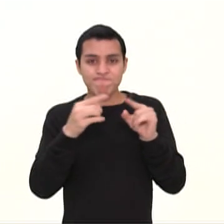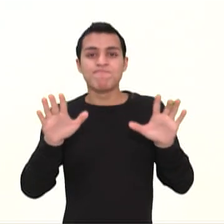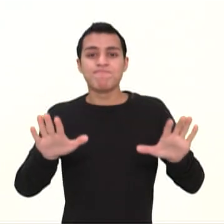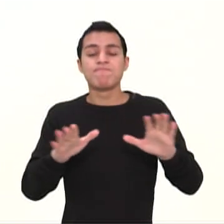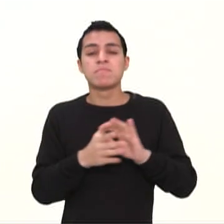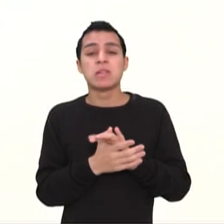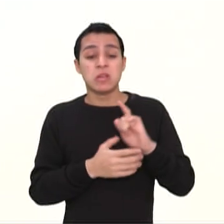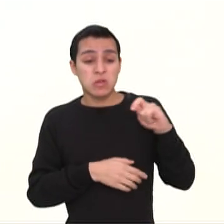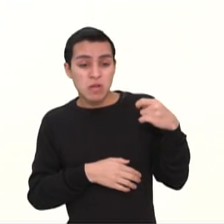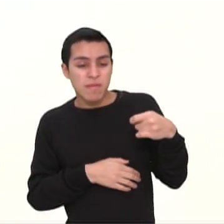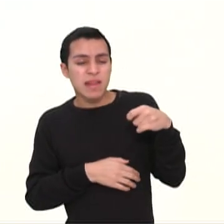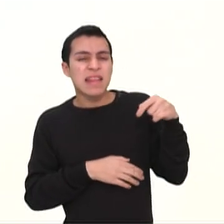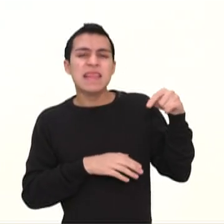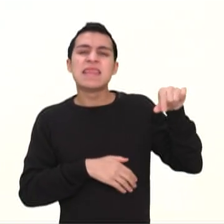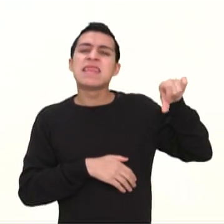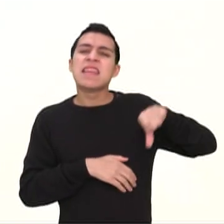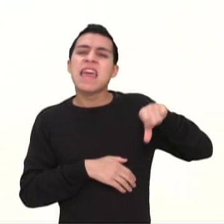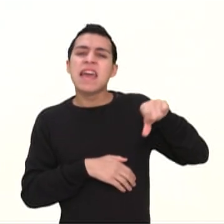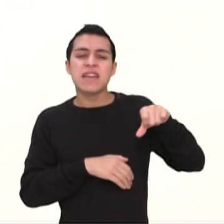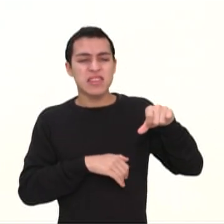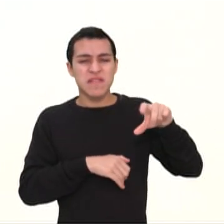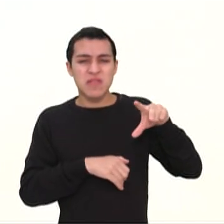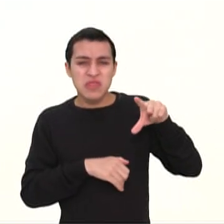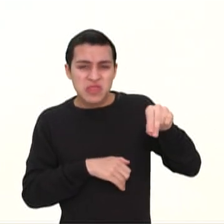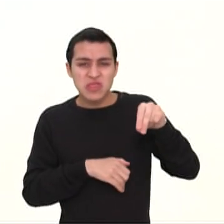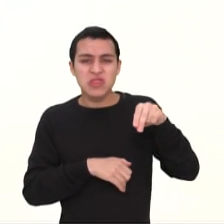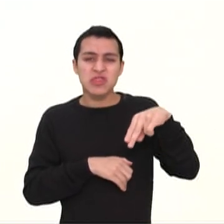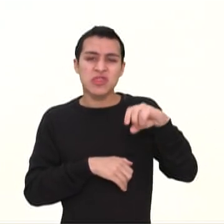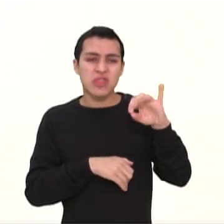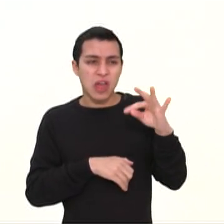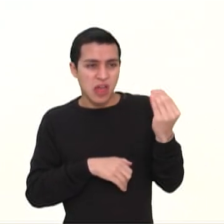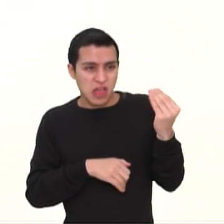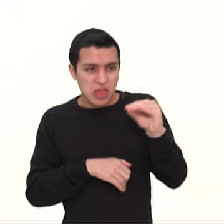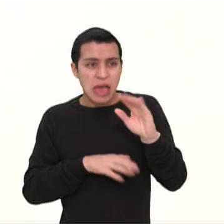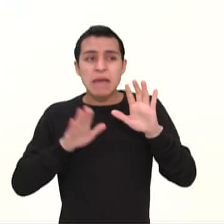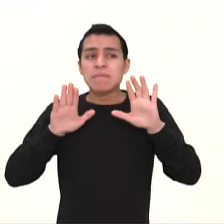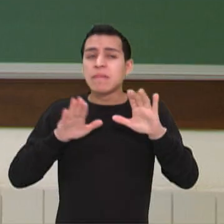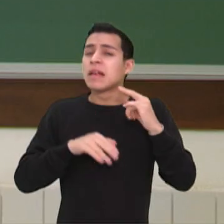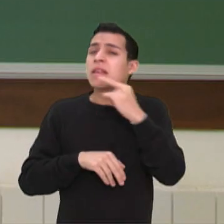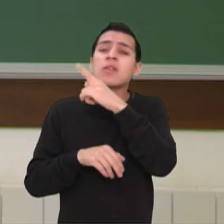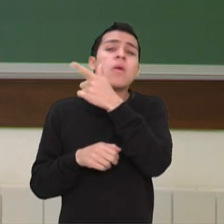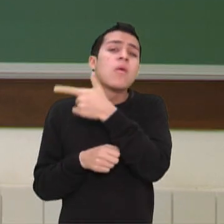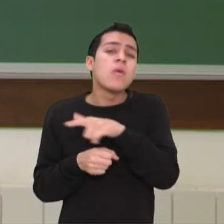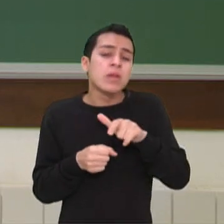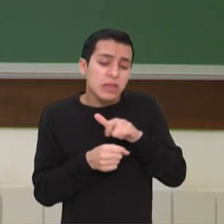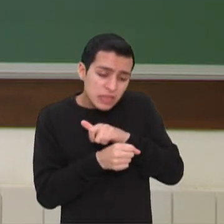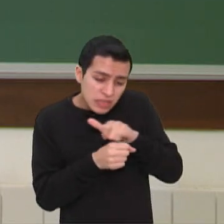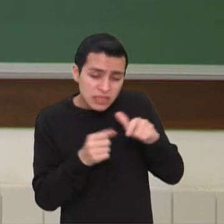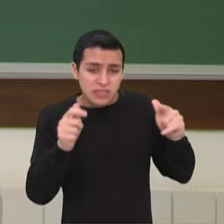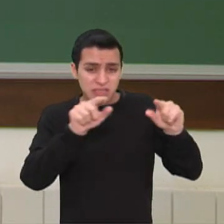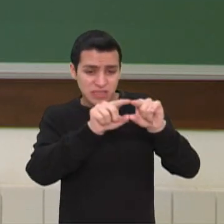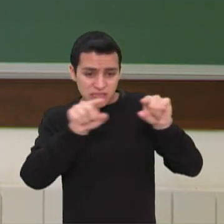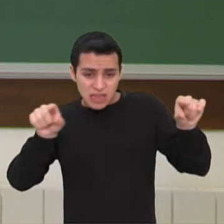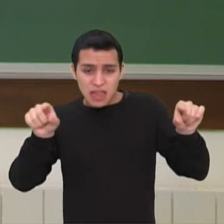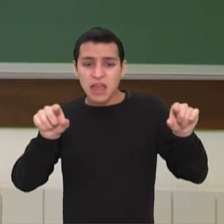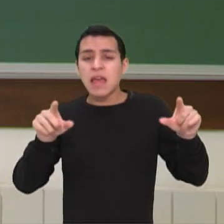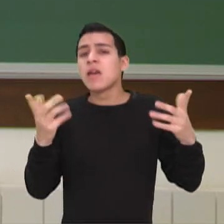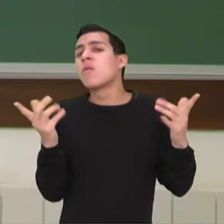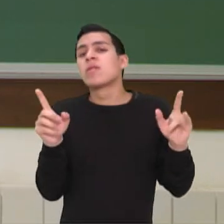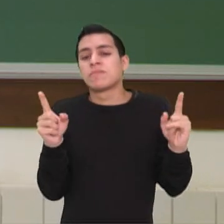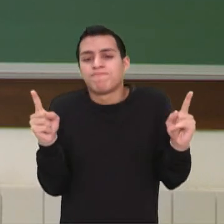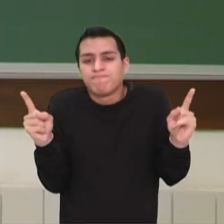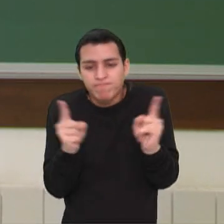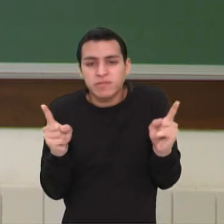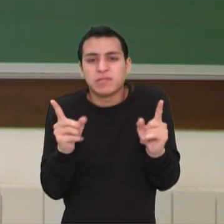parte negativa, nós sempre colocamos not. Mas nesse caso nós temos aqui uma negativa contraída,